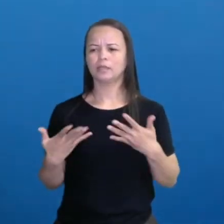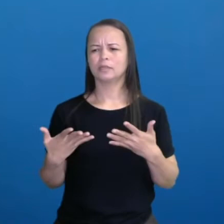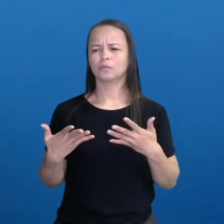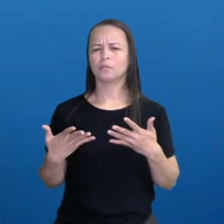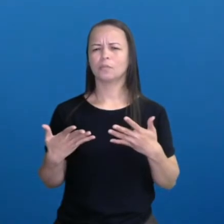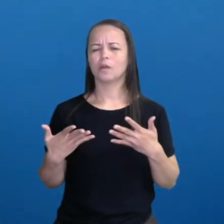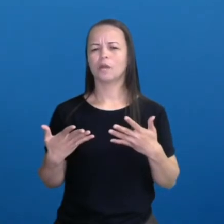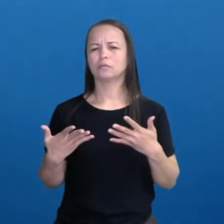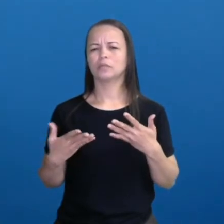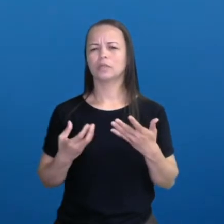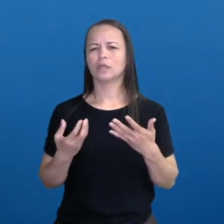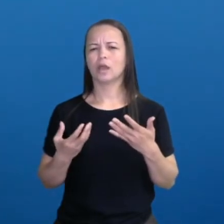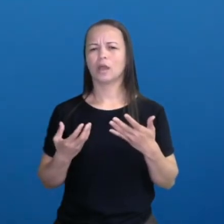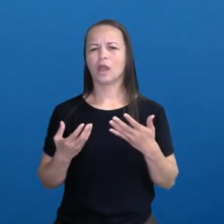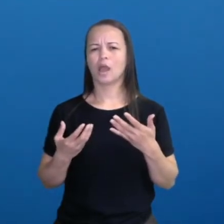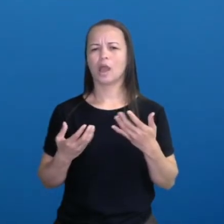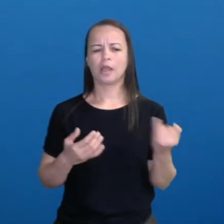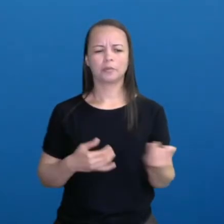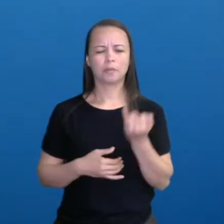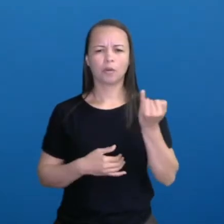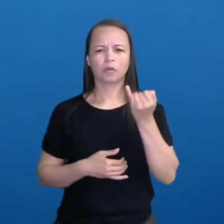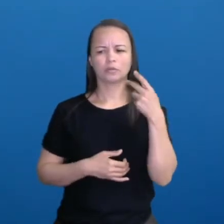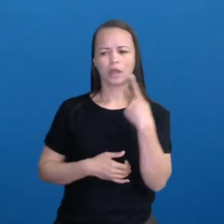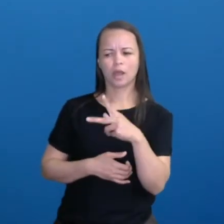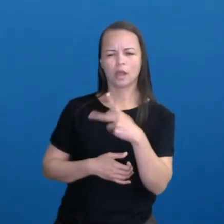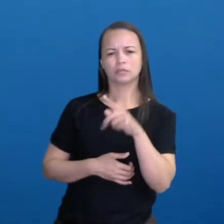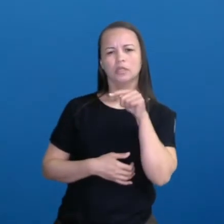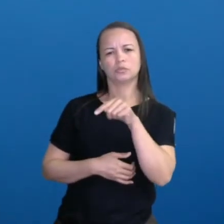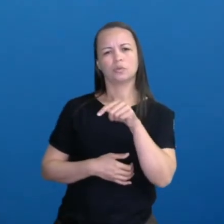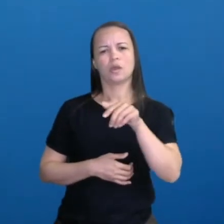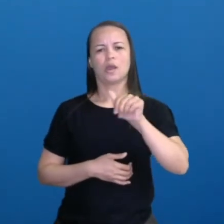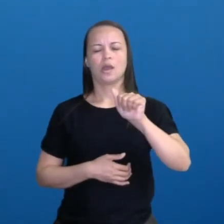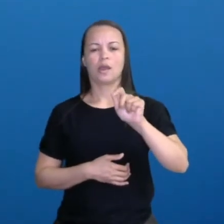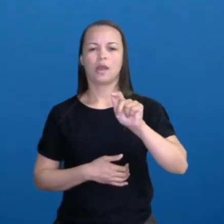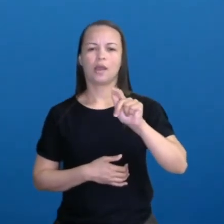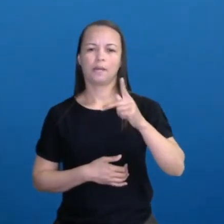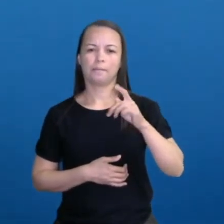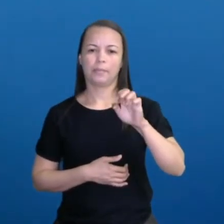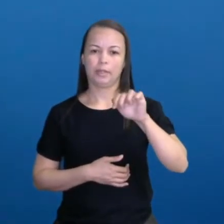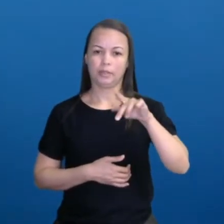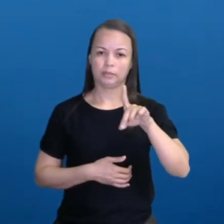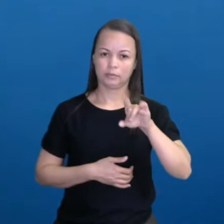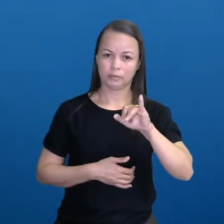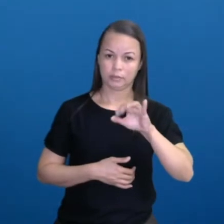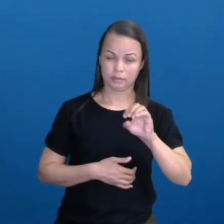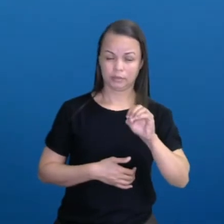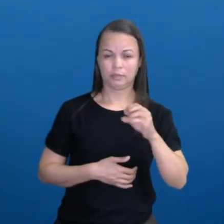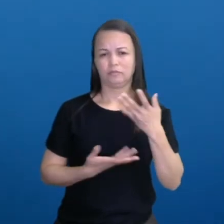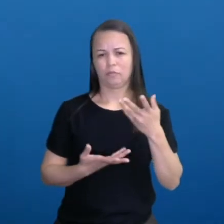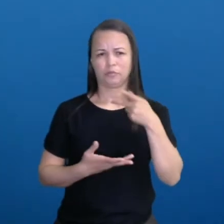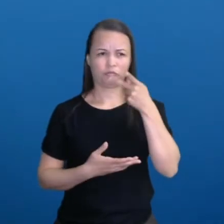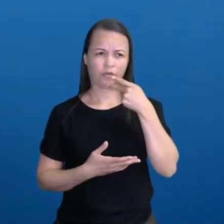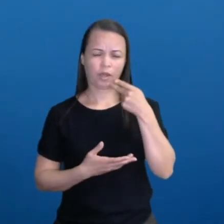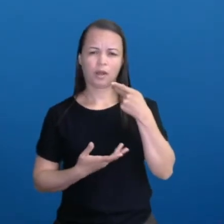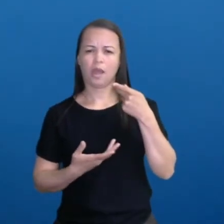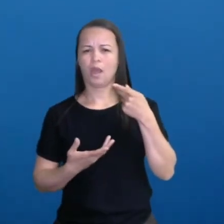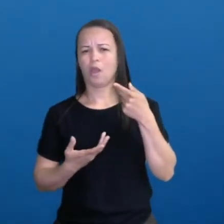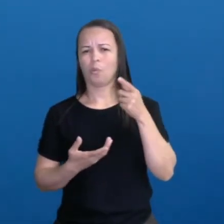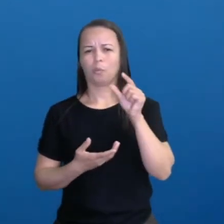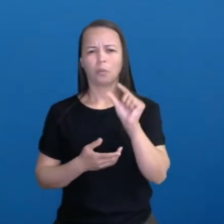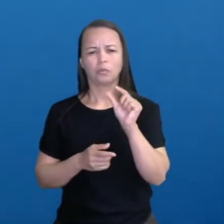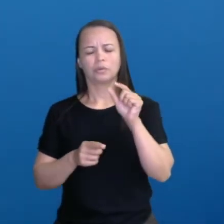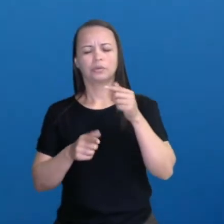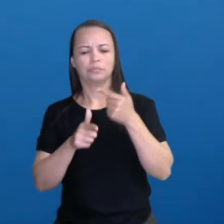então a função do apêndice? Mas primeiro, antes de a gente falar dessa função que hoje a gente sabe que ela tem, vamos falar um pouquinho de um problema médico, ou vamos dizer